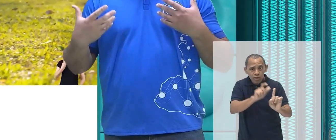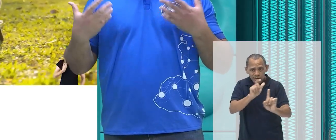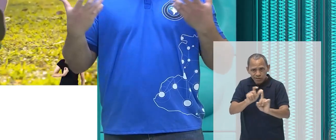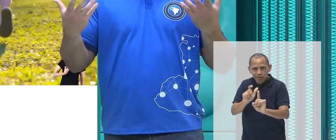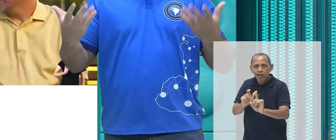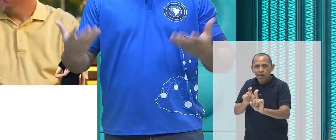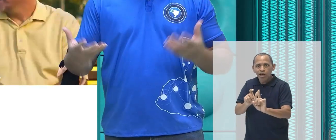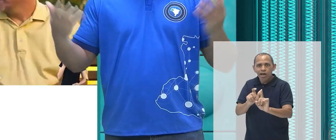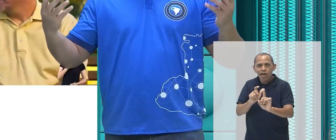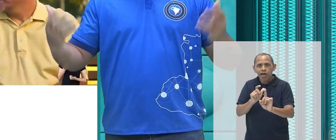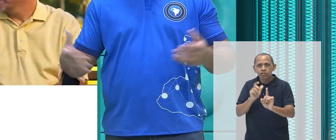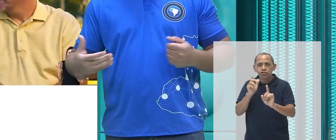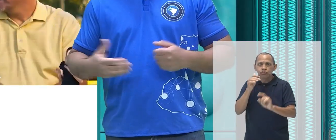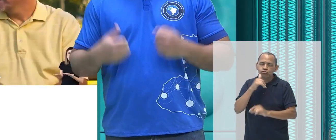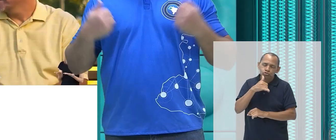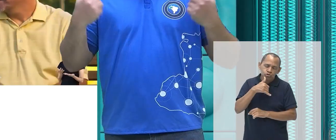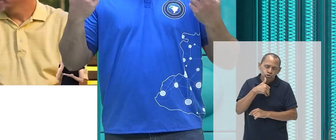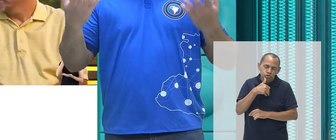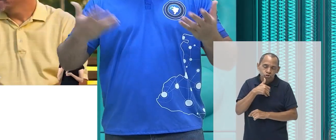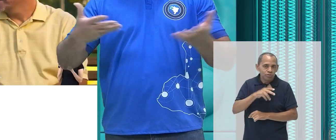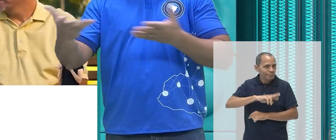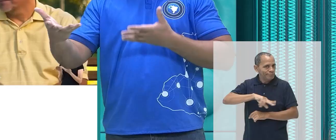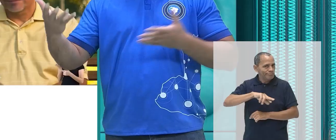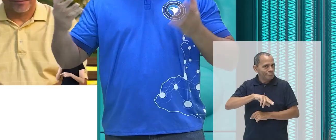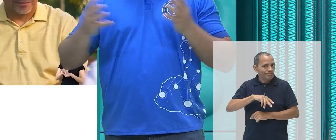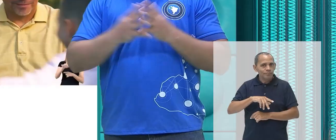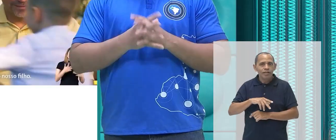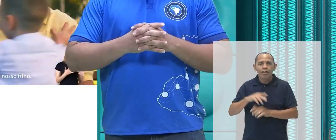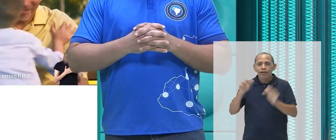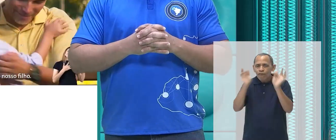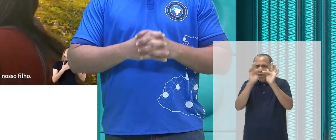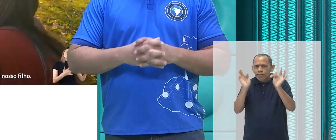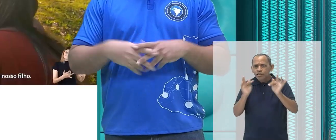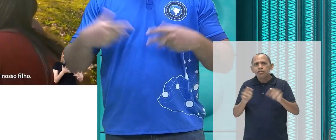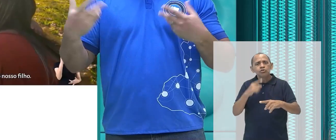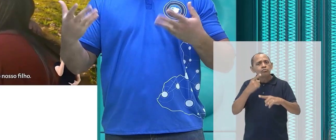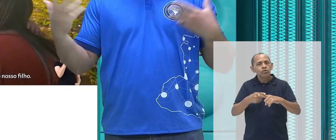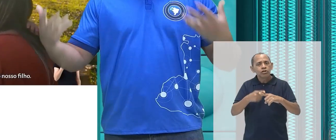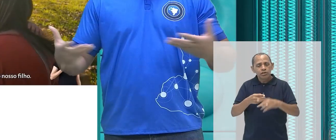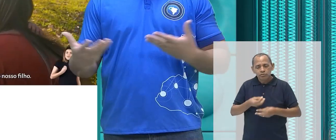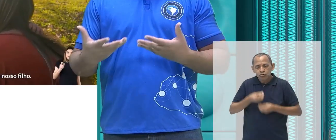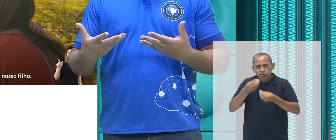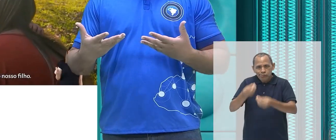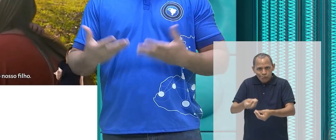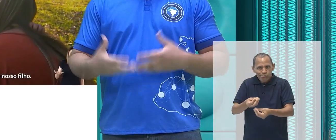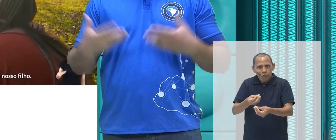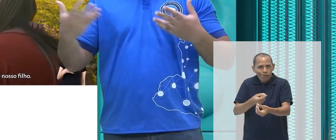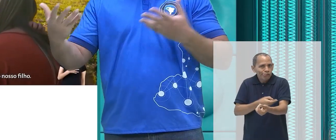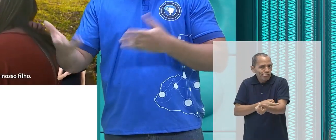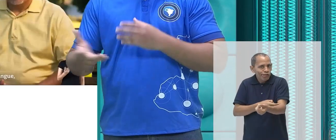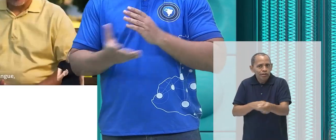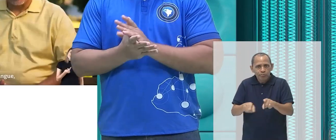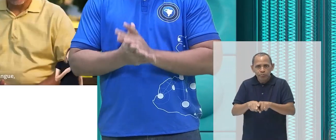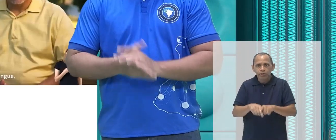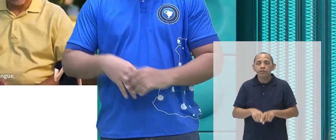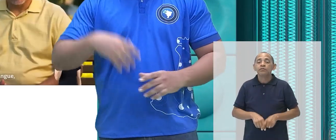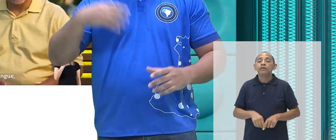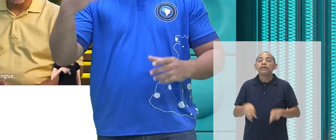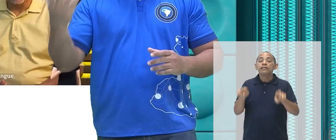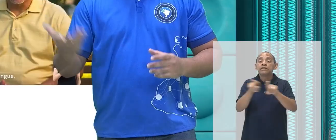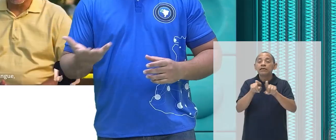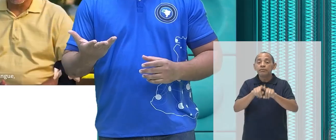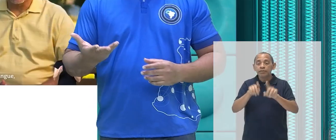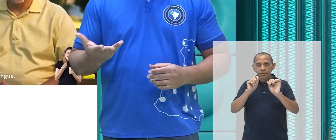tristes, eles aparecem que felizes de estar doando sangue. A família está feliz também porque o filho está